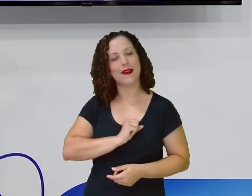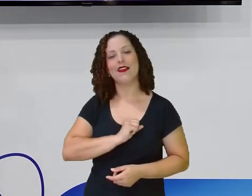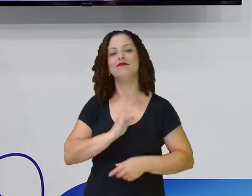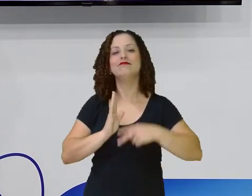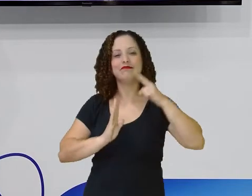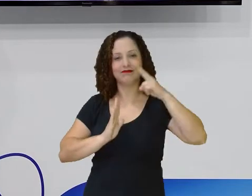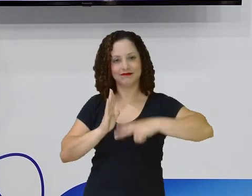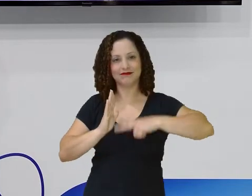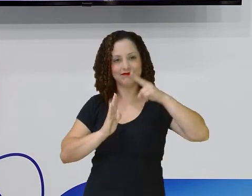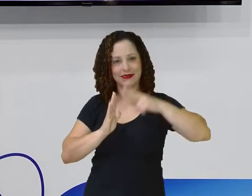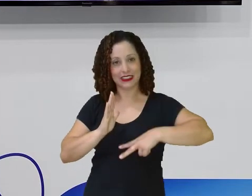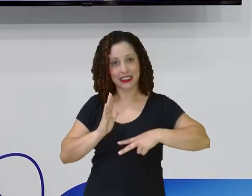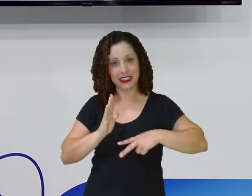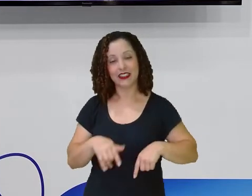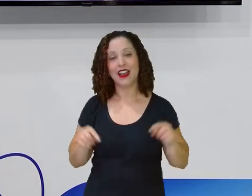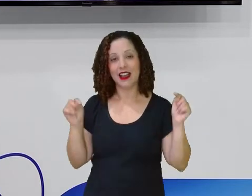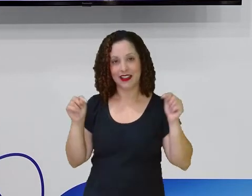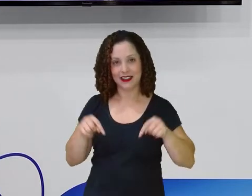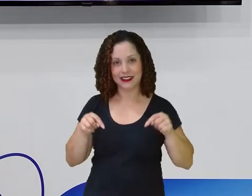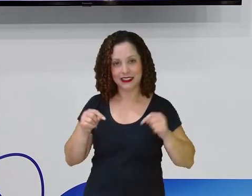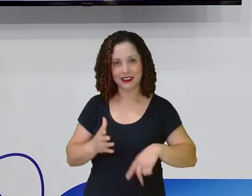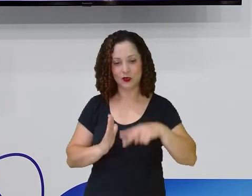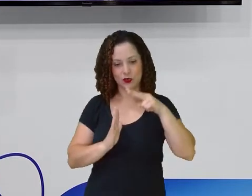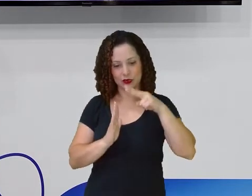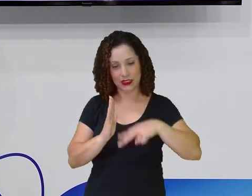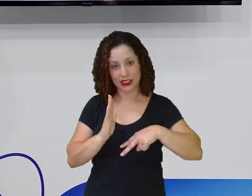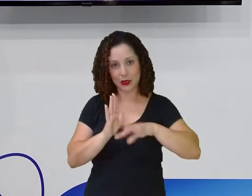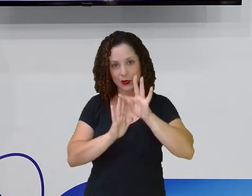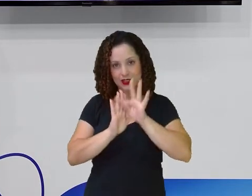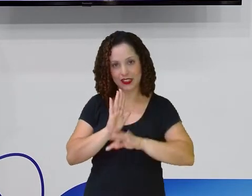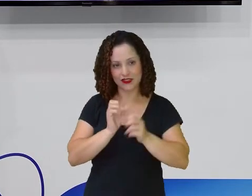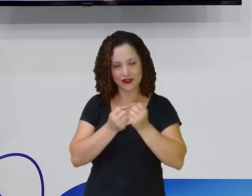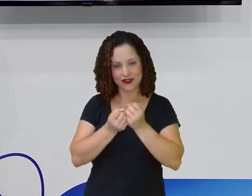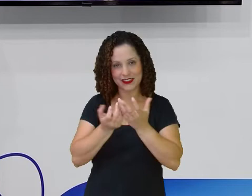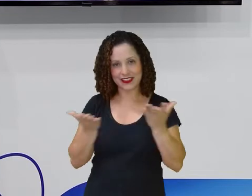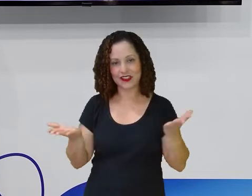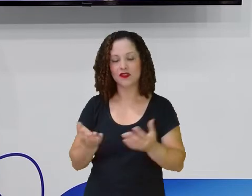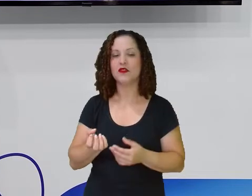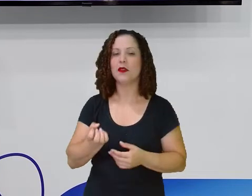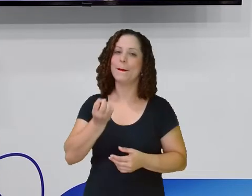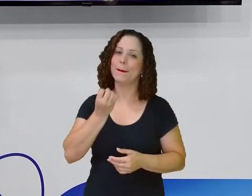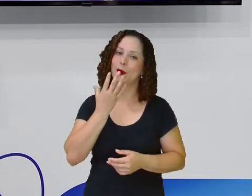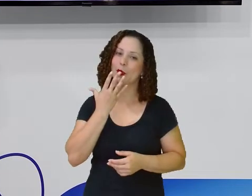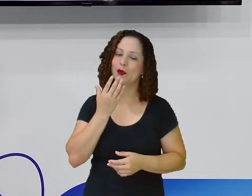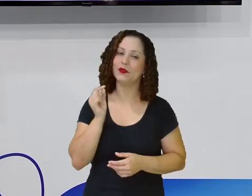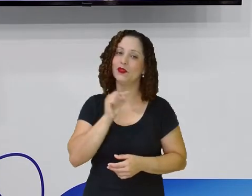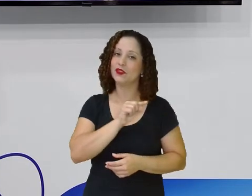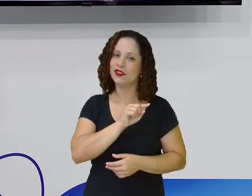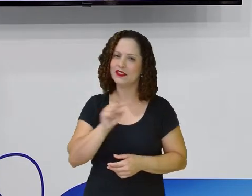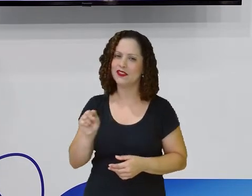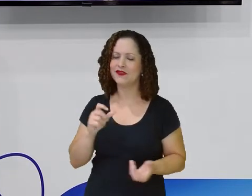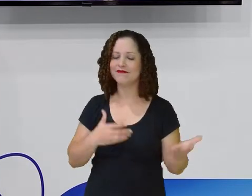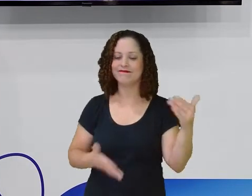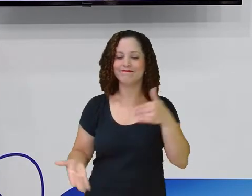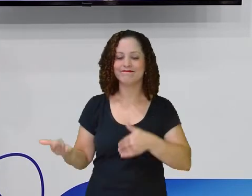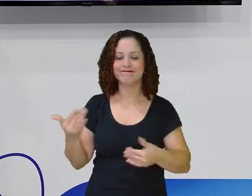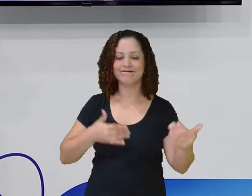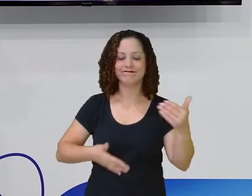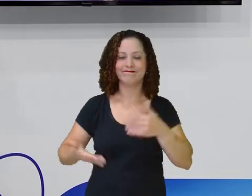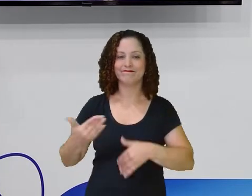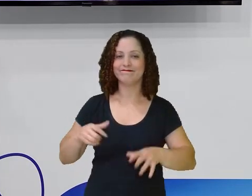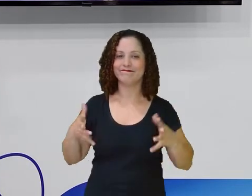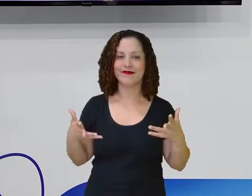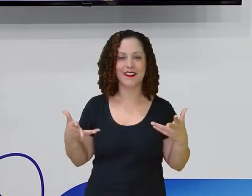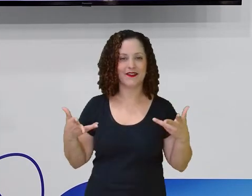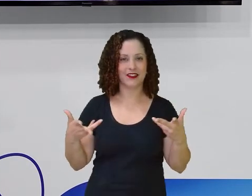ler aqui a produção de vocês. Muito boa a aula de hoje, a participação de vocês foi maravilhosa.